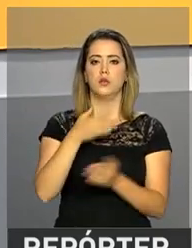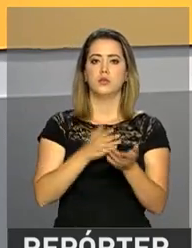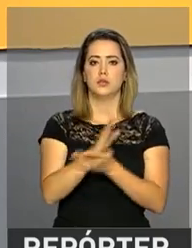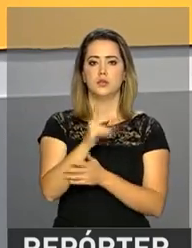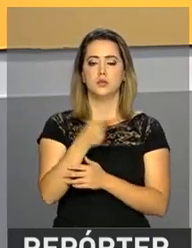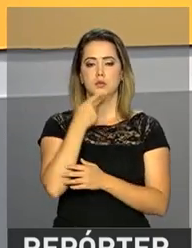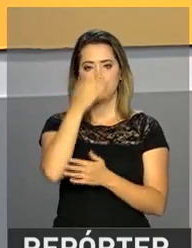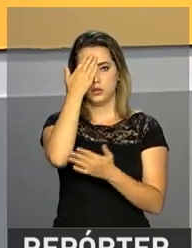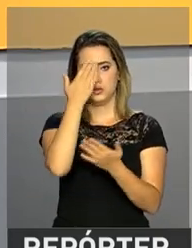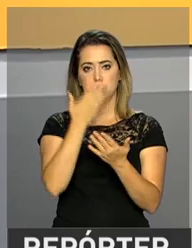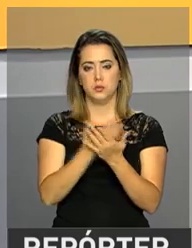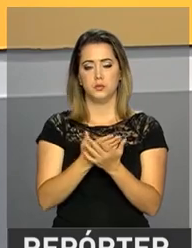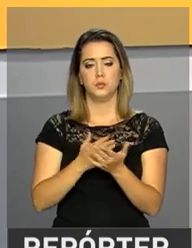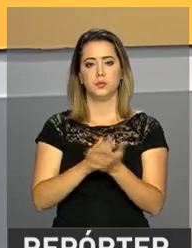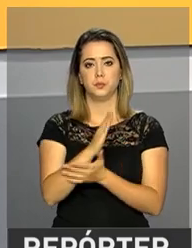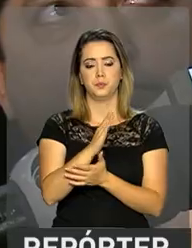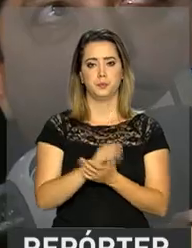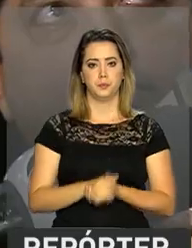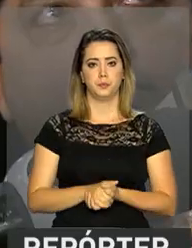medida pelos senadores.